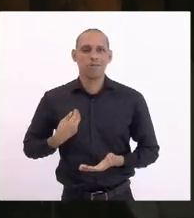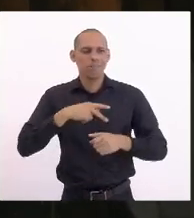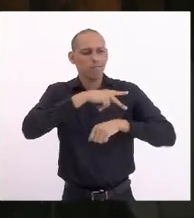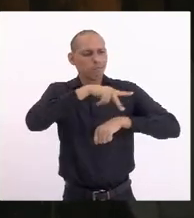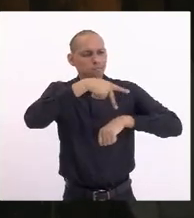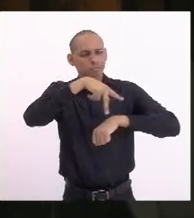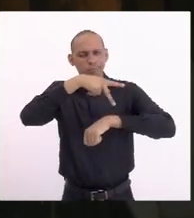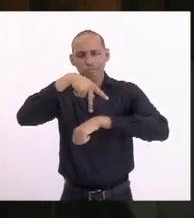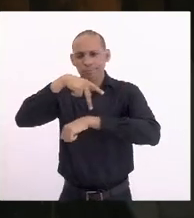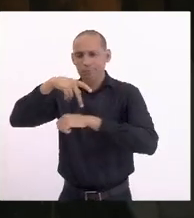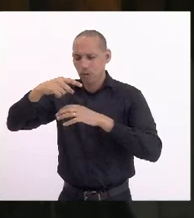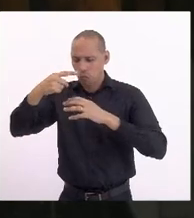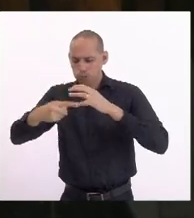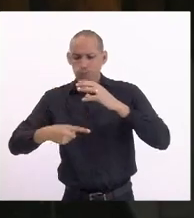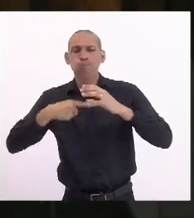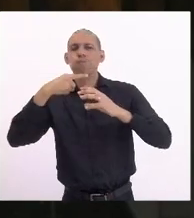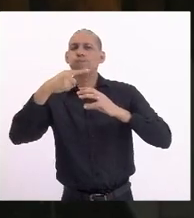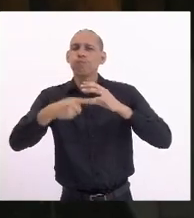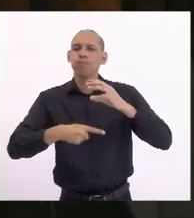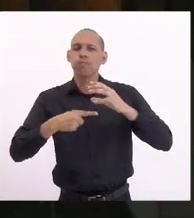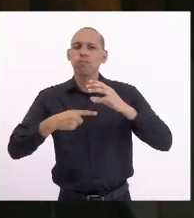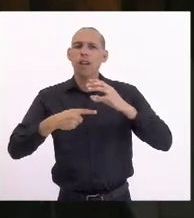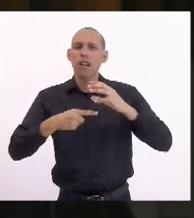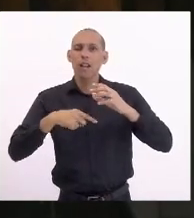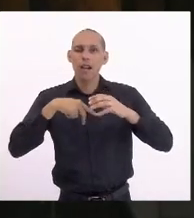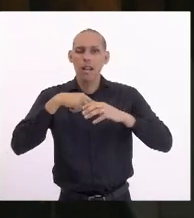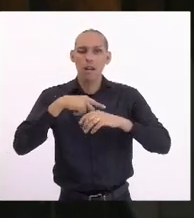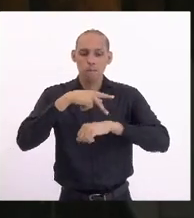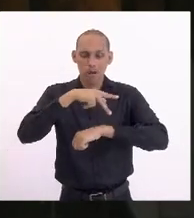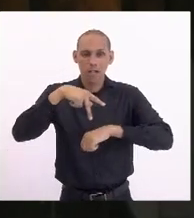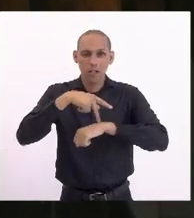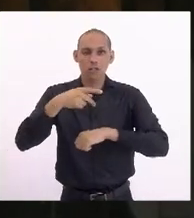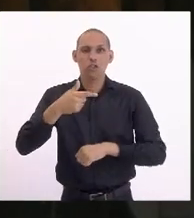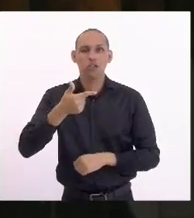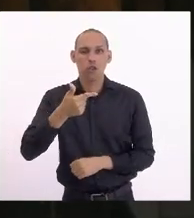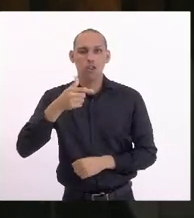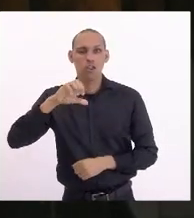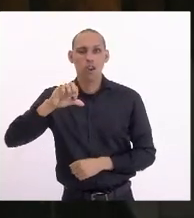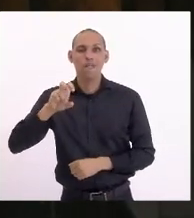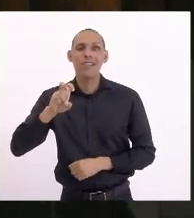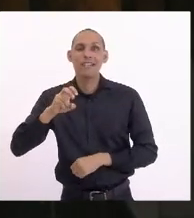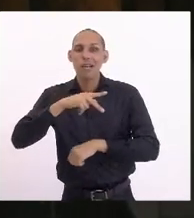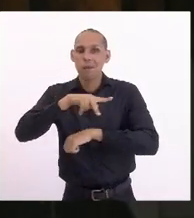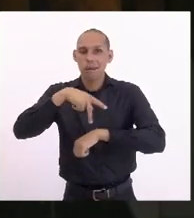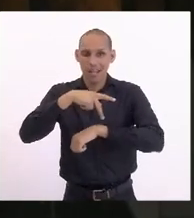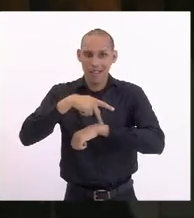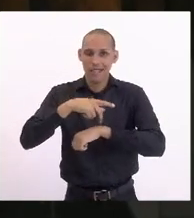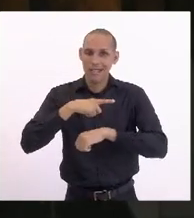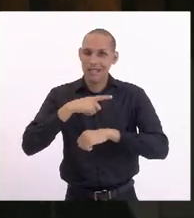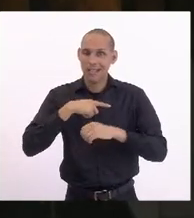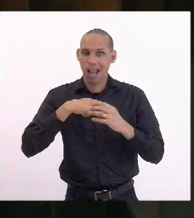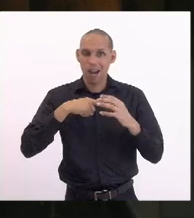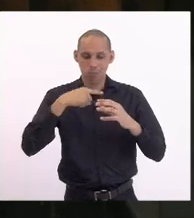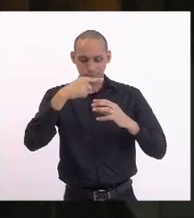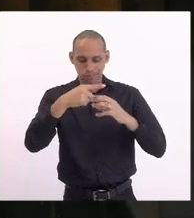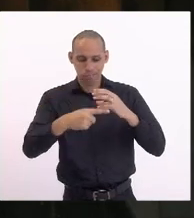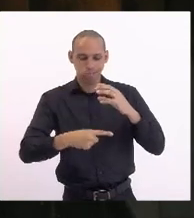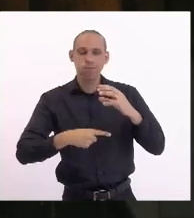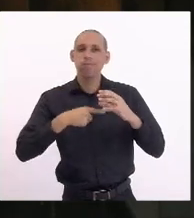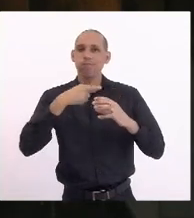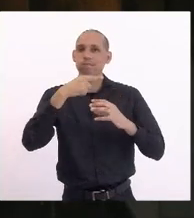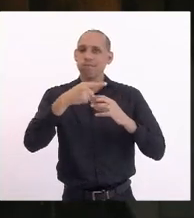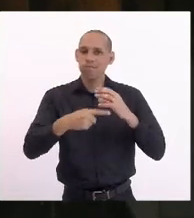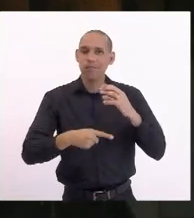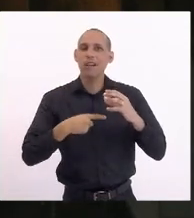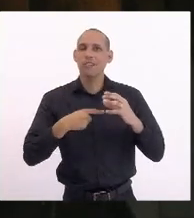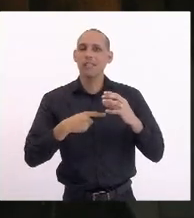do planeta Terra, em todos os 295 países do